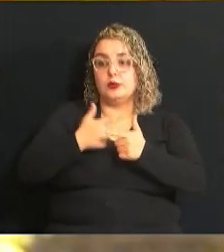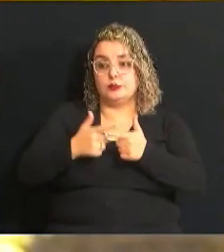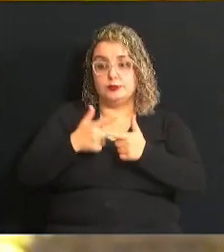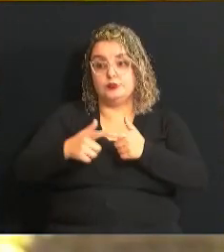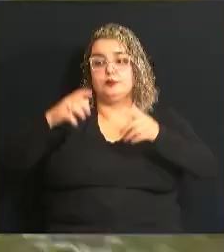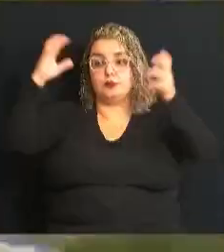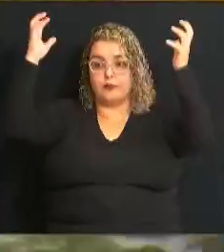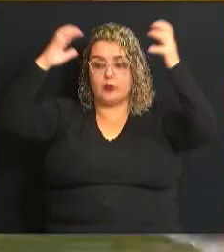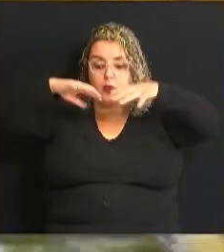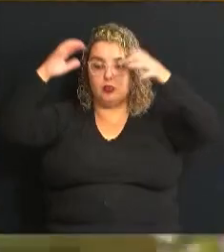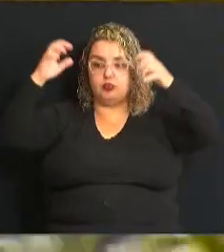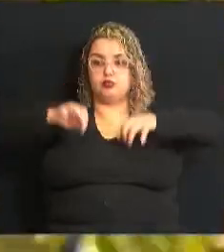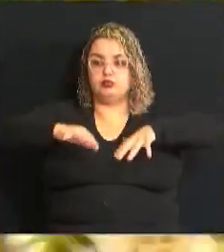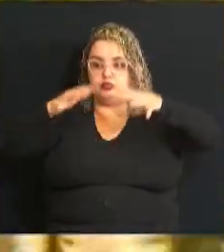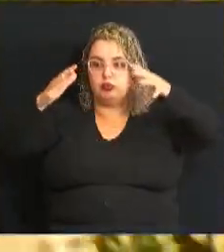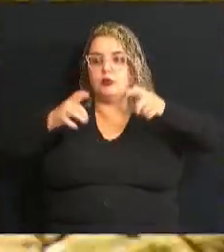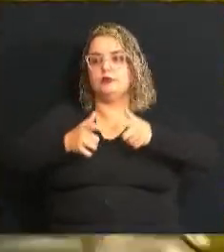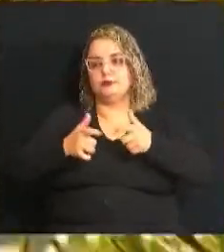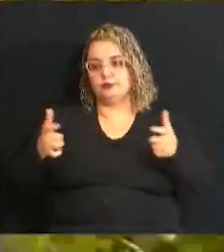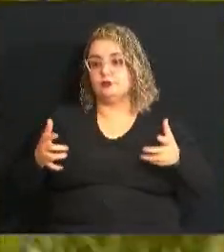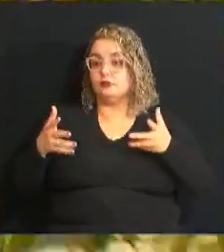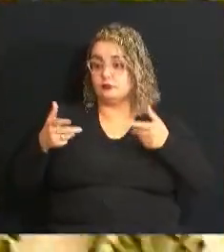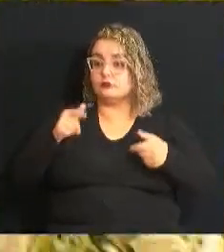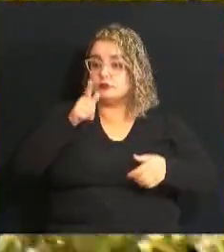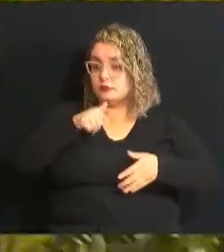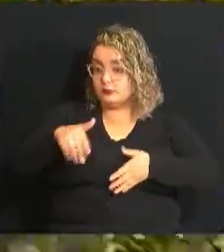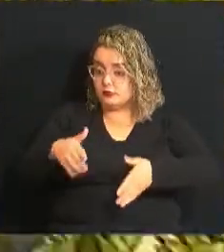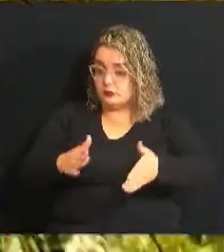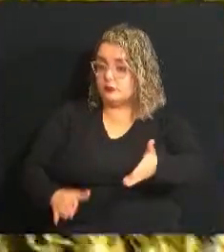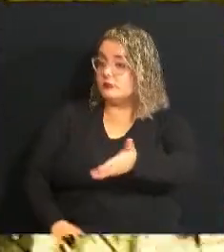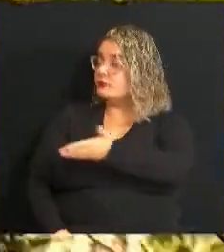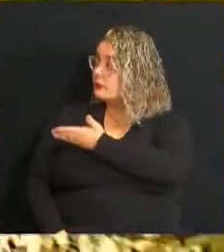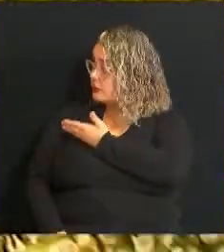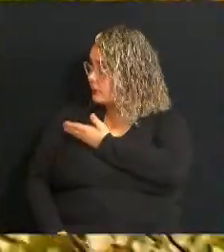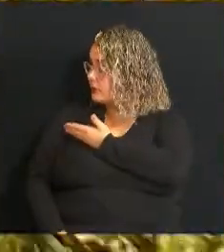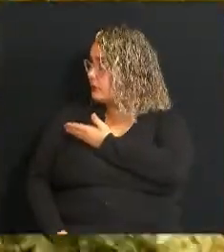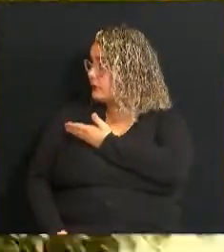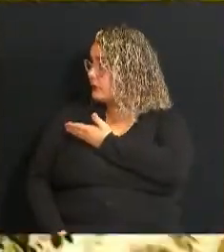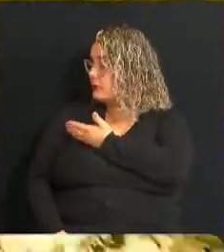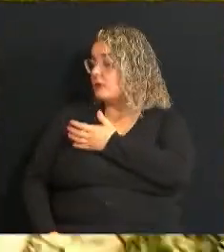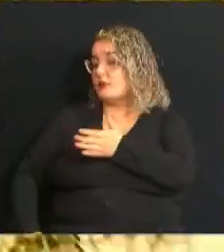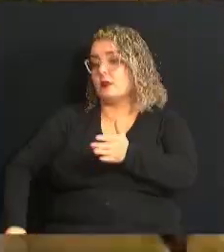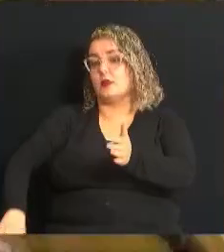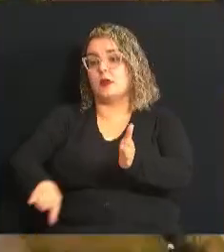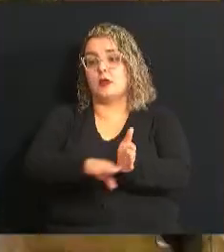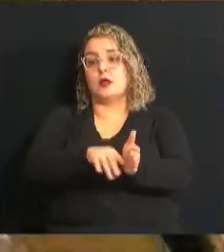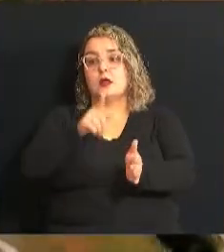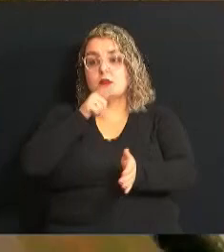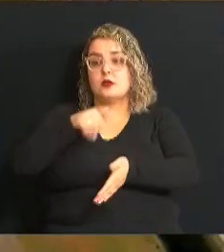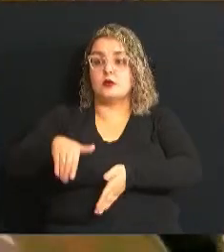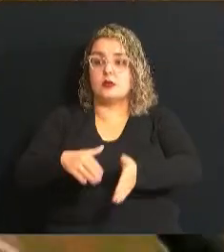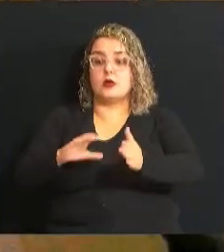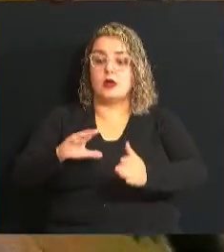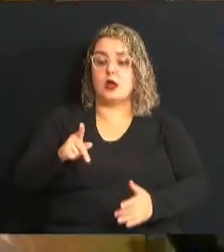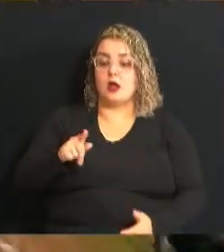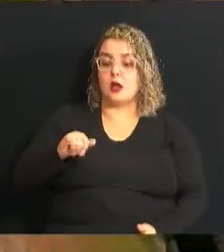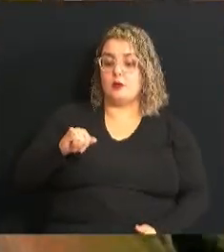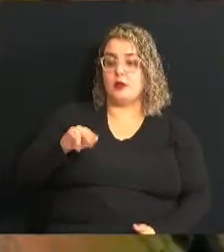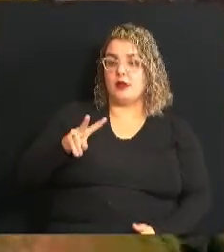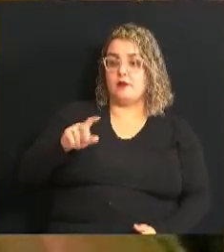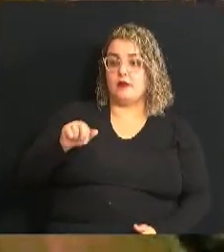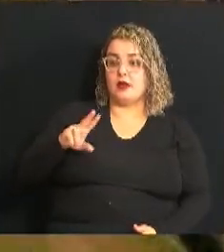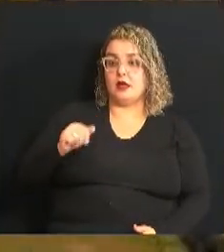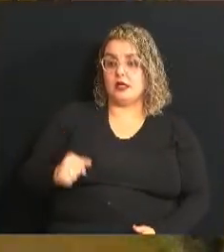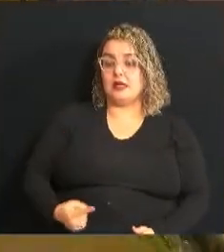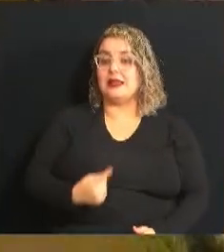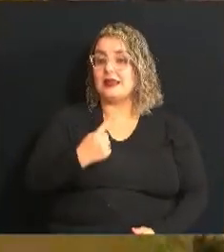inundações é muito grande. Toda essa água que corre pelo córrego Pissarrão chega até o rio Capivari, mas até lá são cerca de